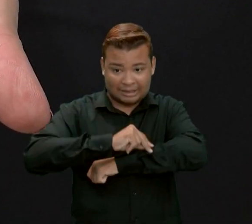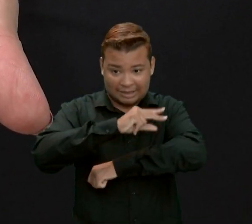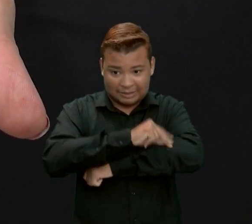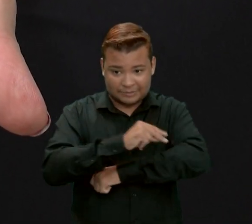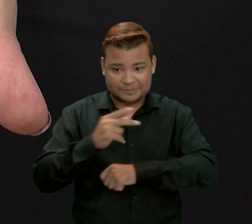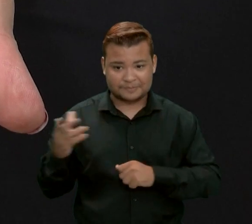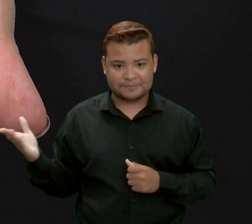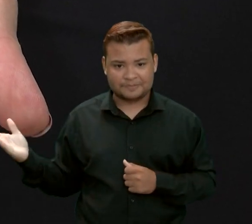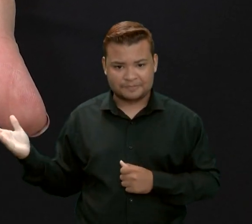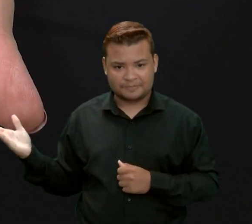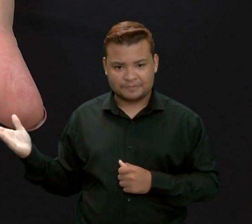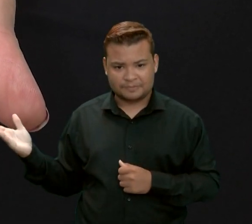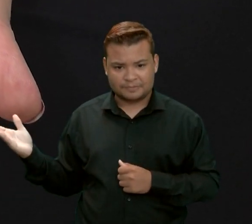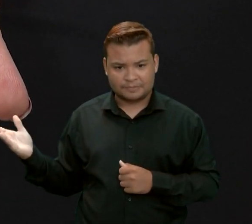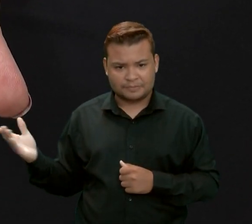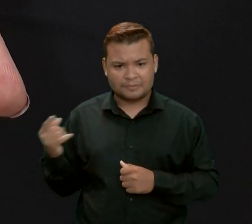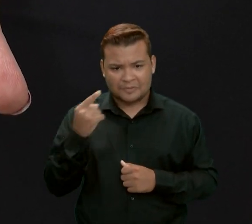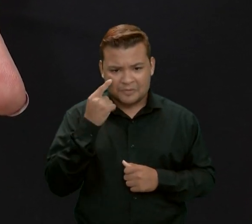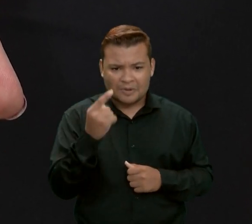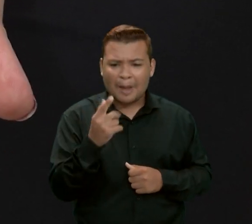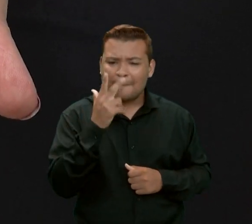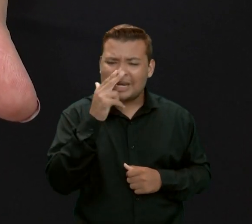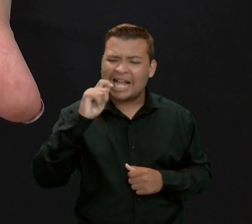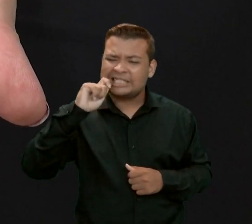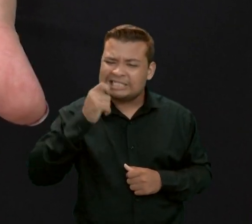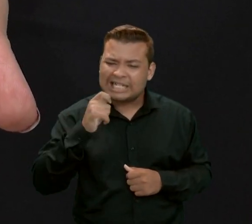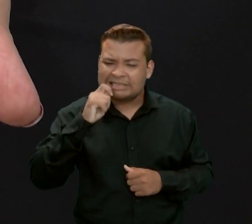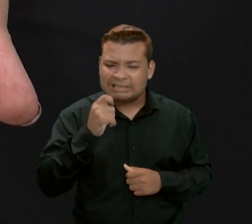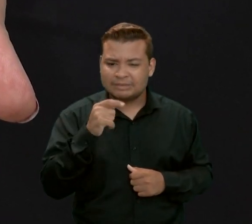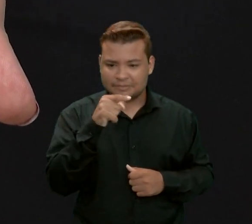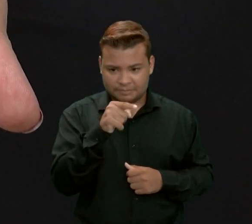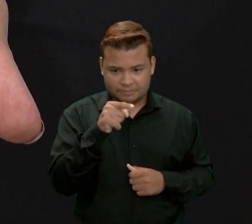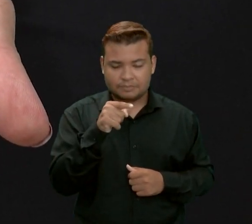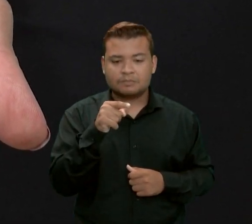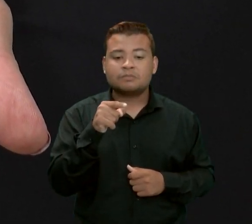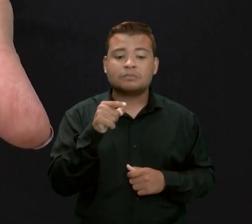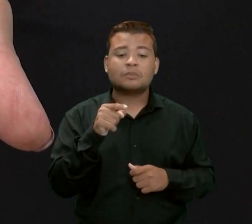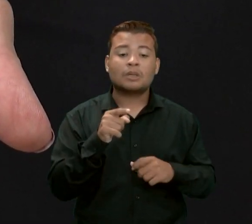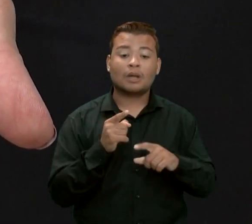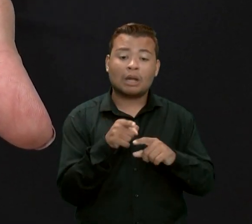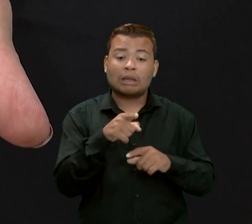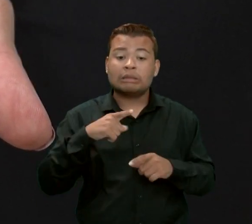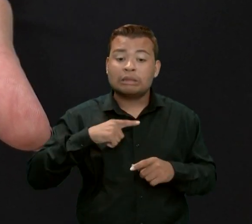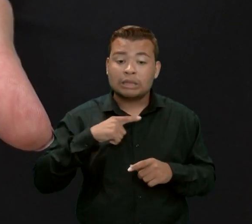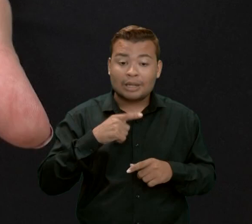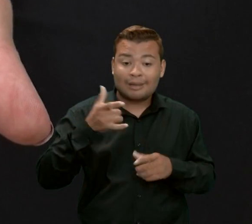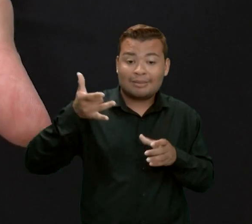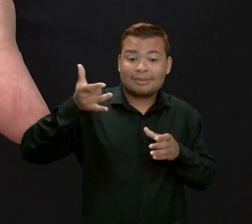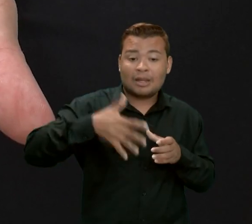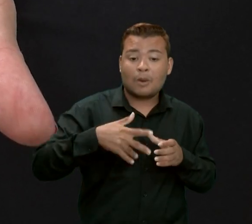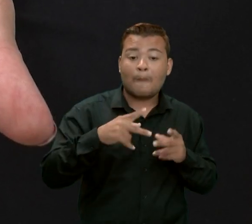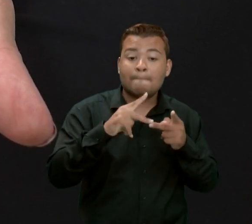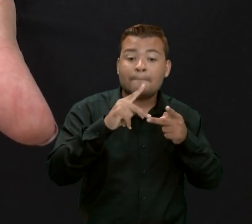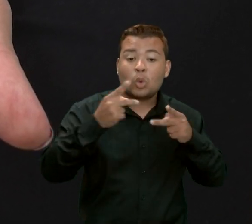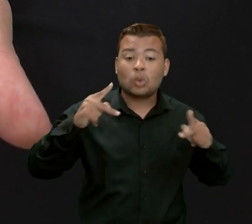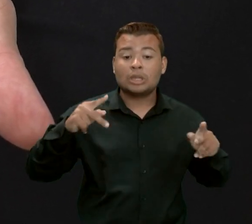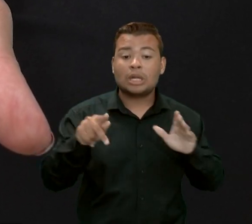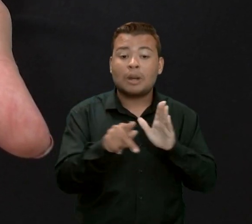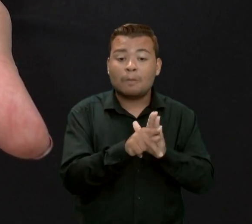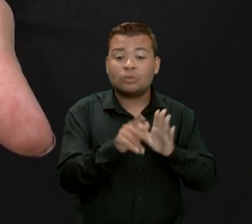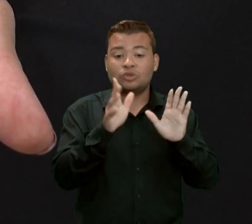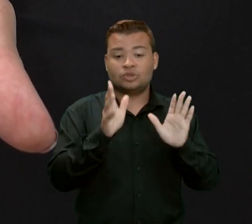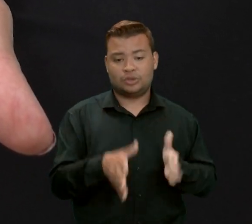Então, parece mesmo um snack, né? Então, a ideia é que você tem aqui a quantidade de proteína que ele tem. Então, se a gente for